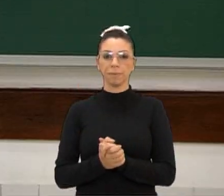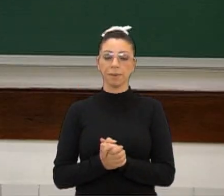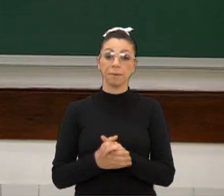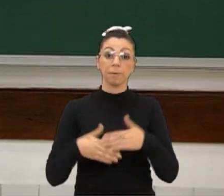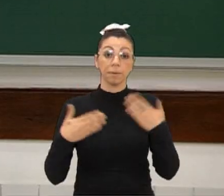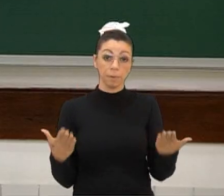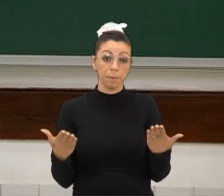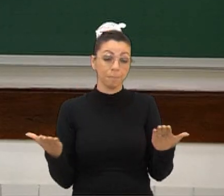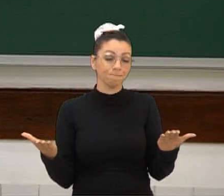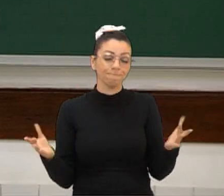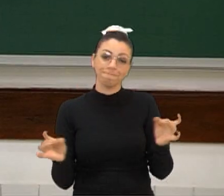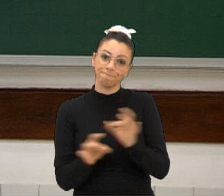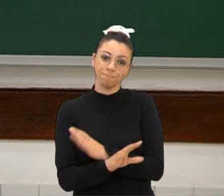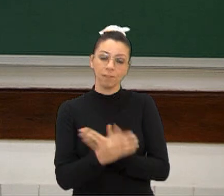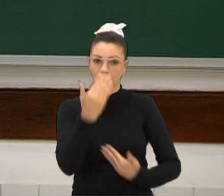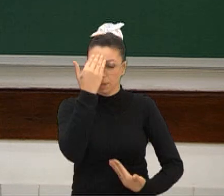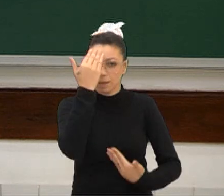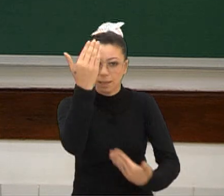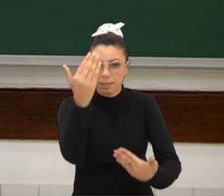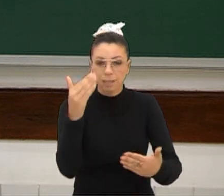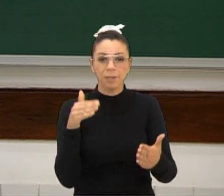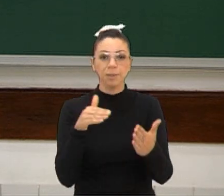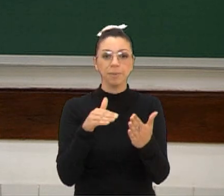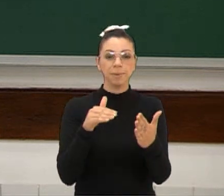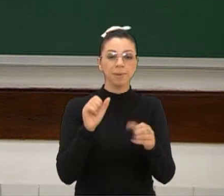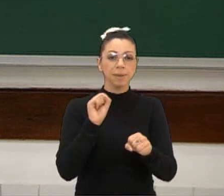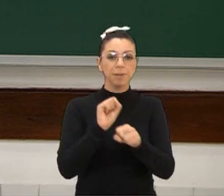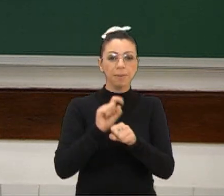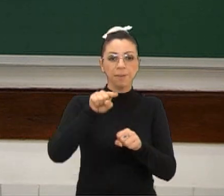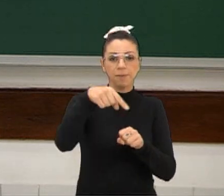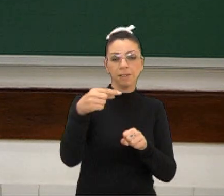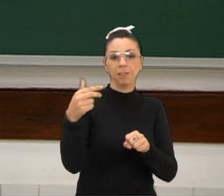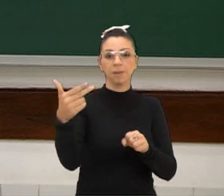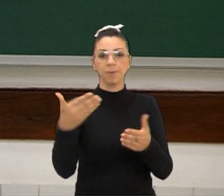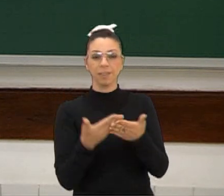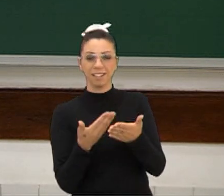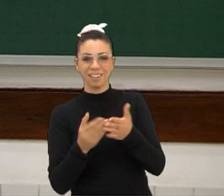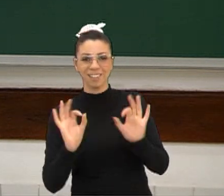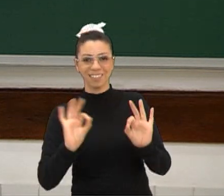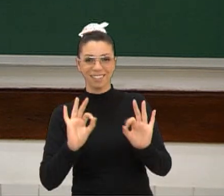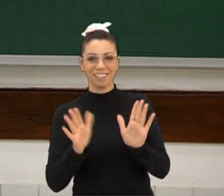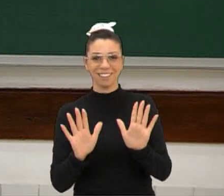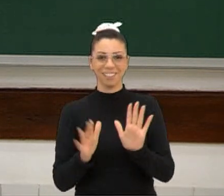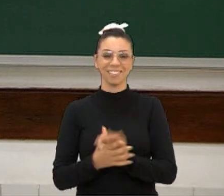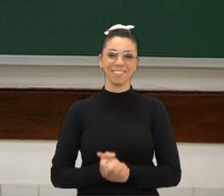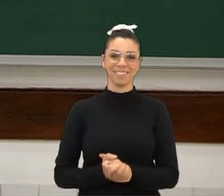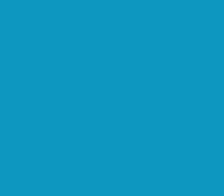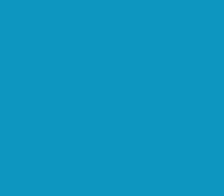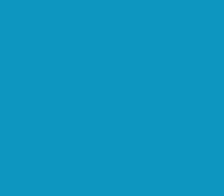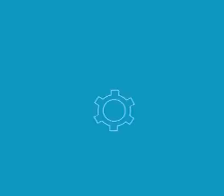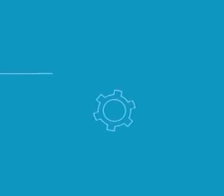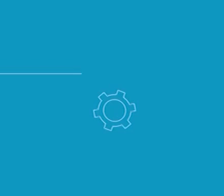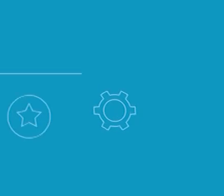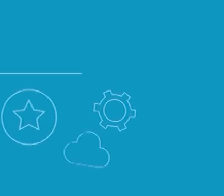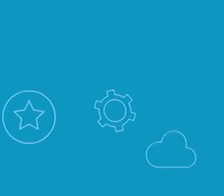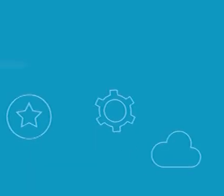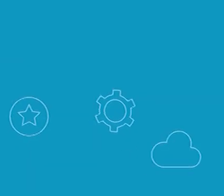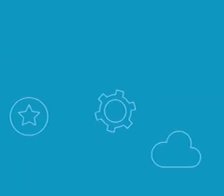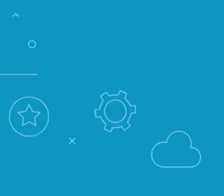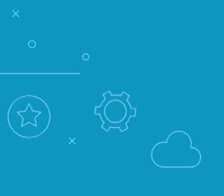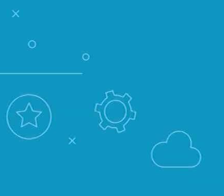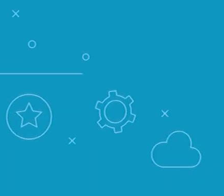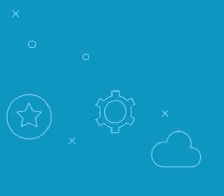eu fico por aqui, agradeço e espero vocês na nossa próxima aula. Até lá!